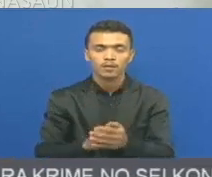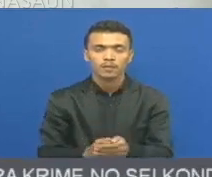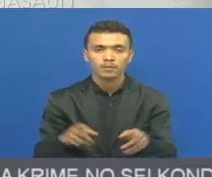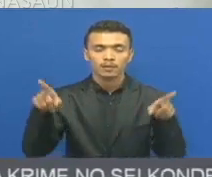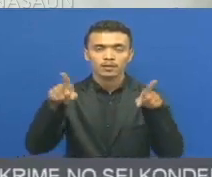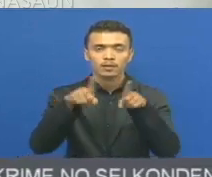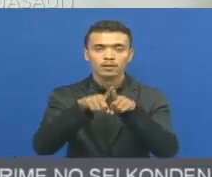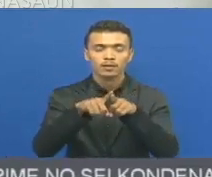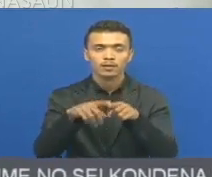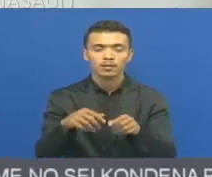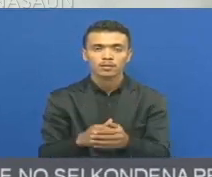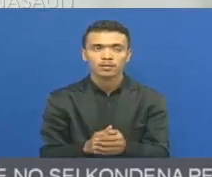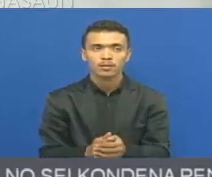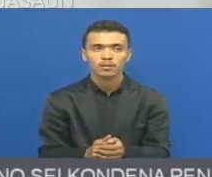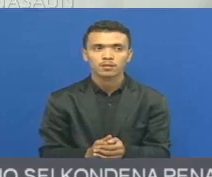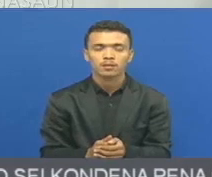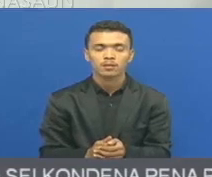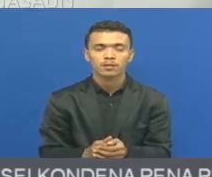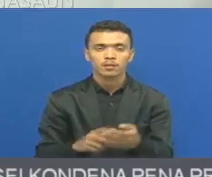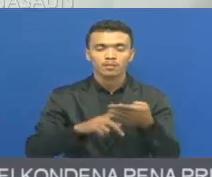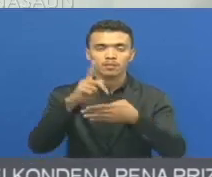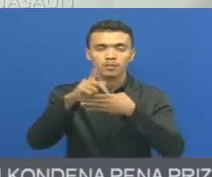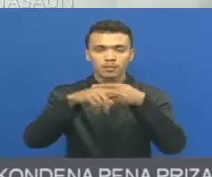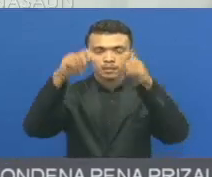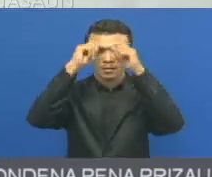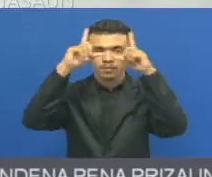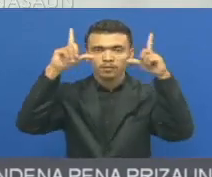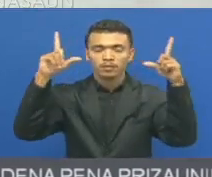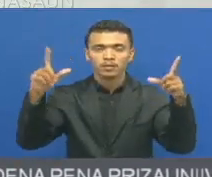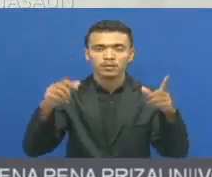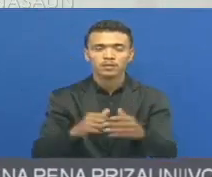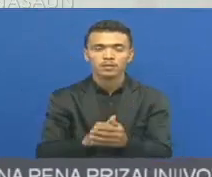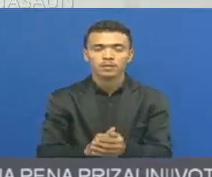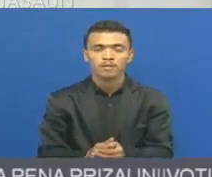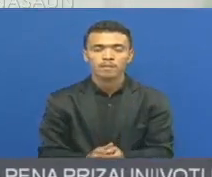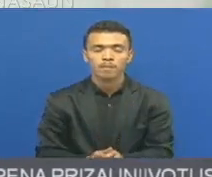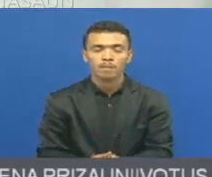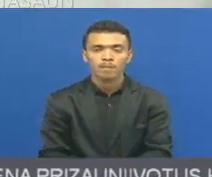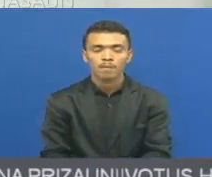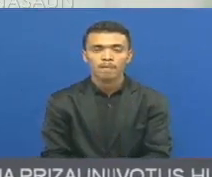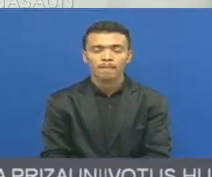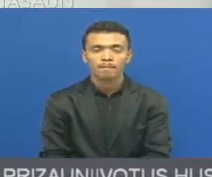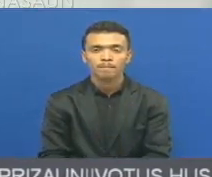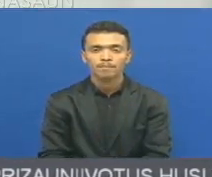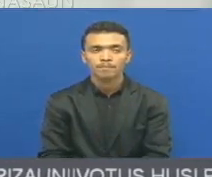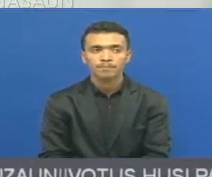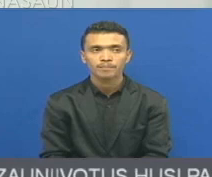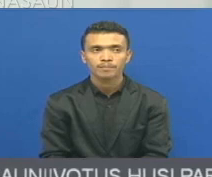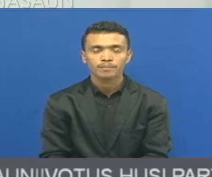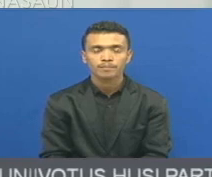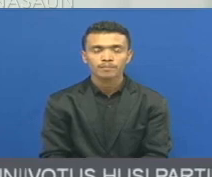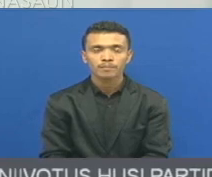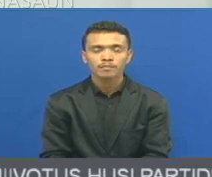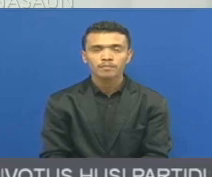Canessa analfabetização, programa equivalência, programa formação habilidade ativa. Equivalência